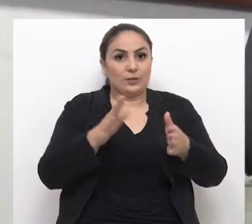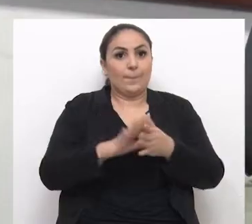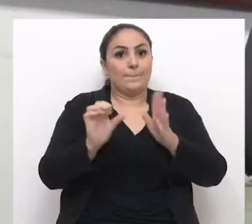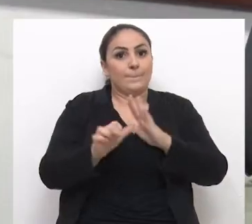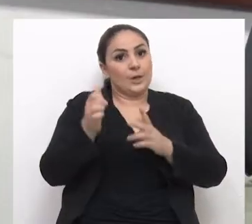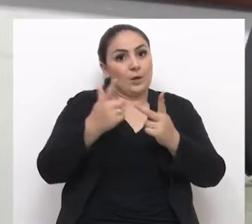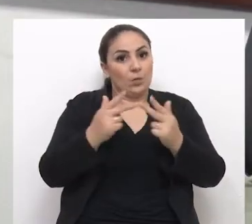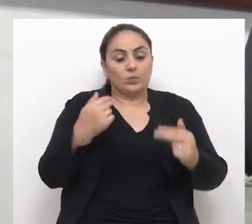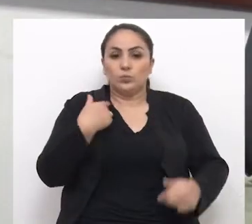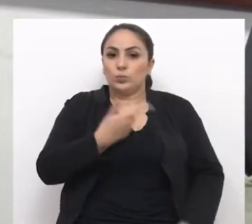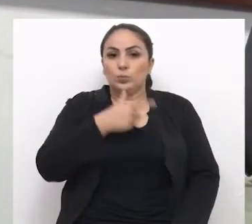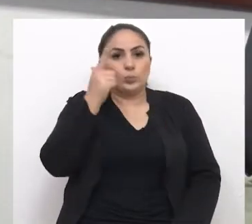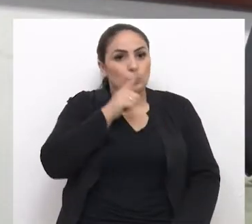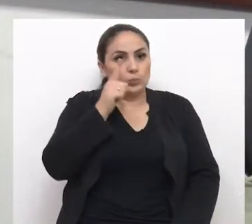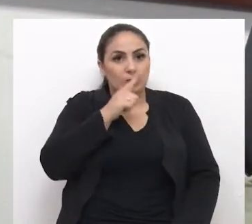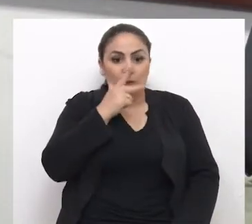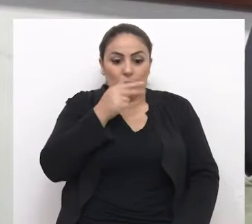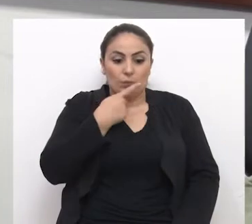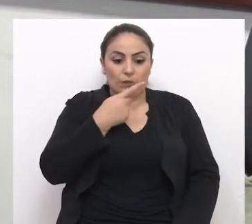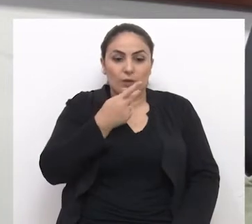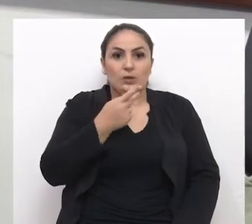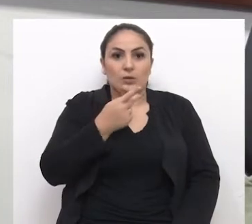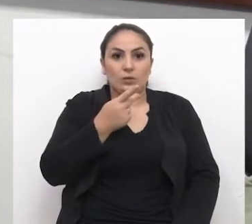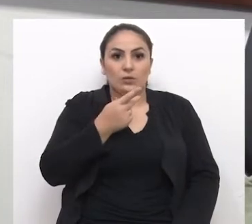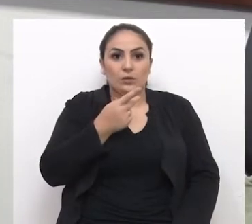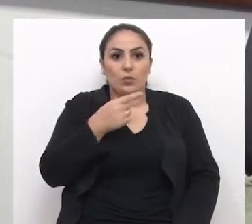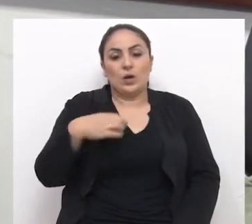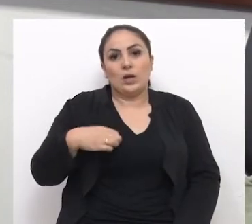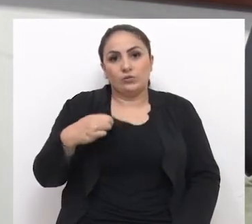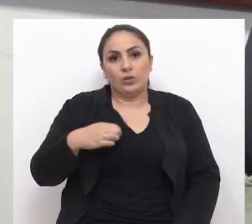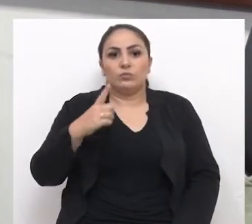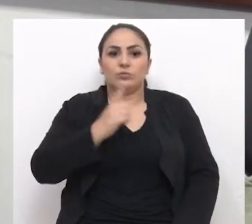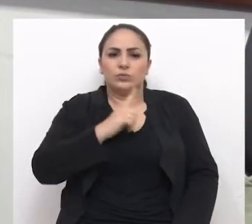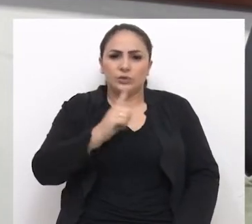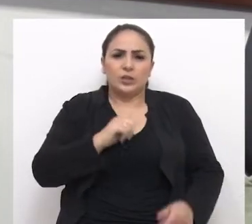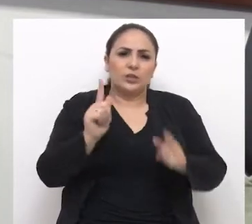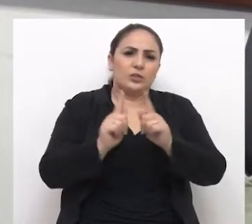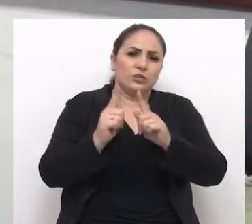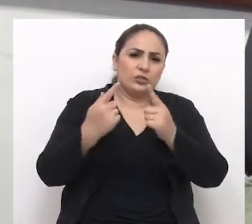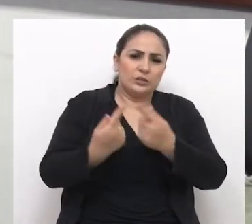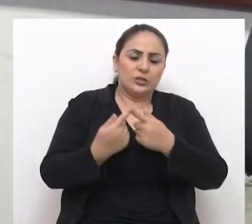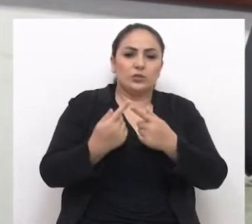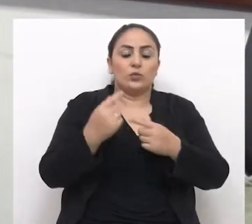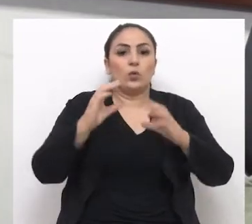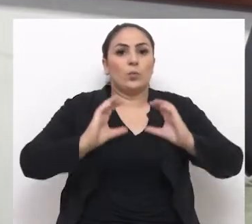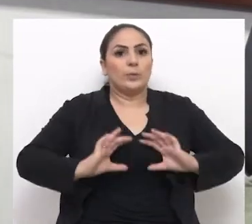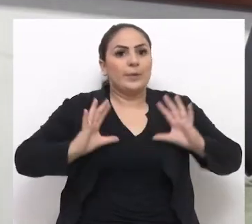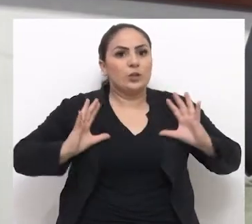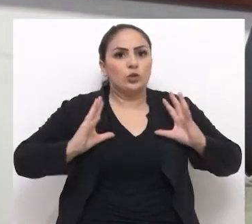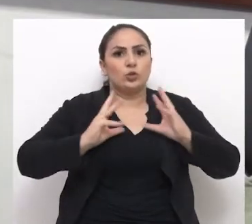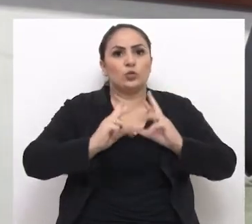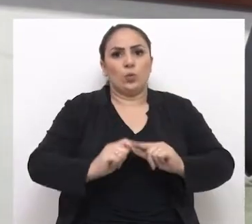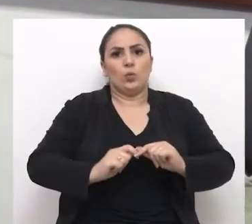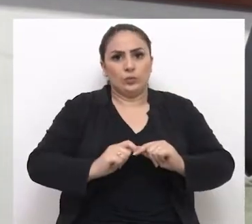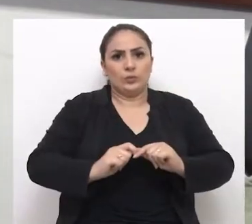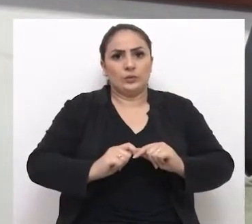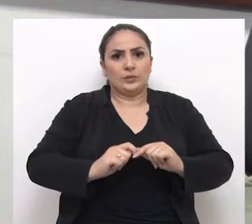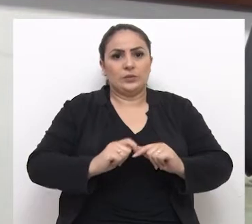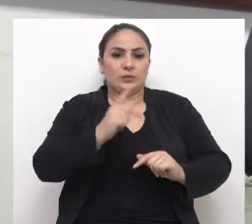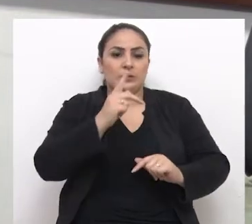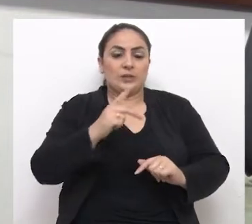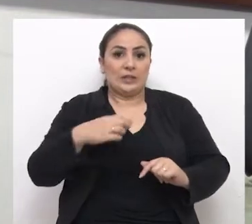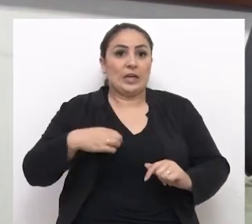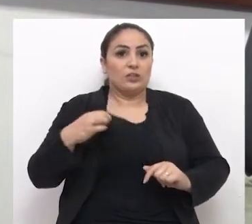período. Primeiro, nós não conseguimos, quando eu digo nós, falo os candidatos, ter ingerência sobre o comportamento de todos os seus